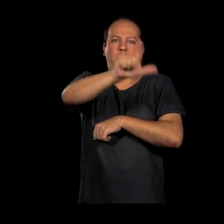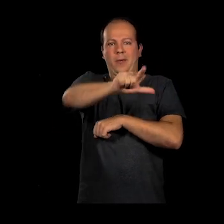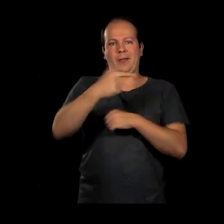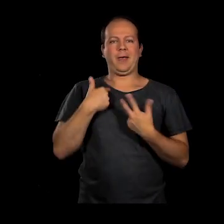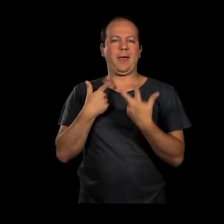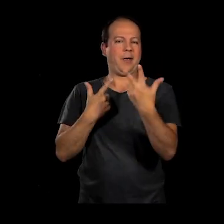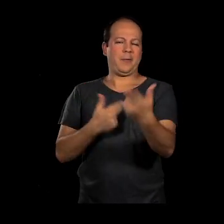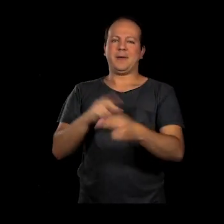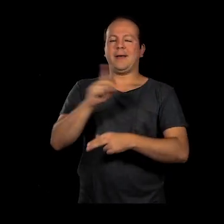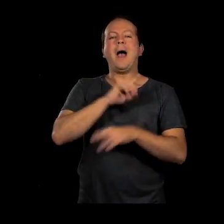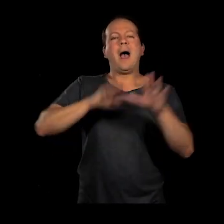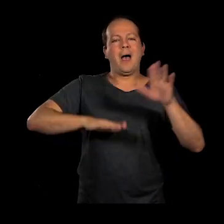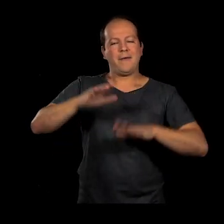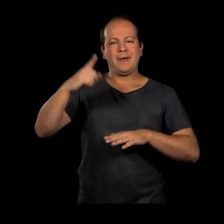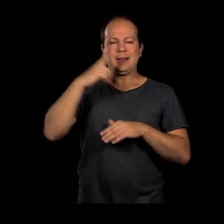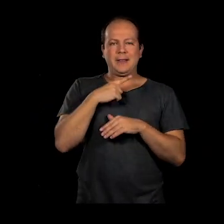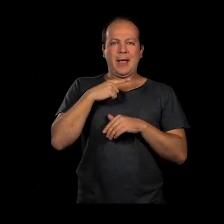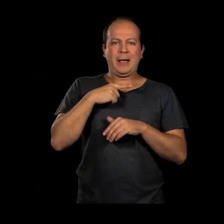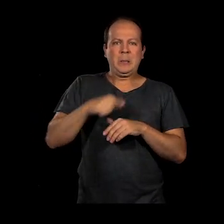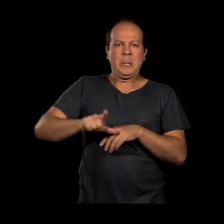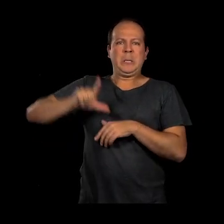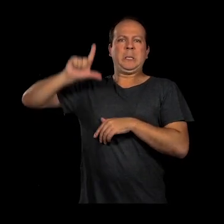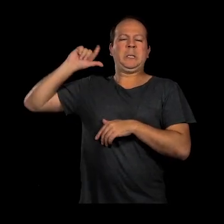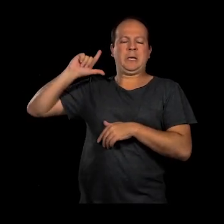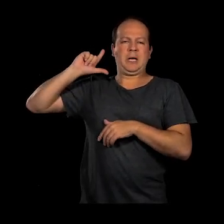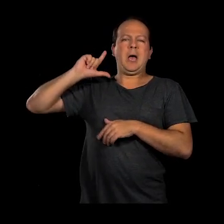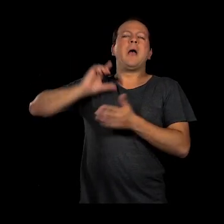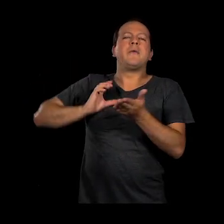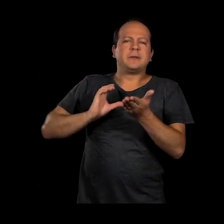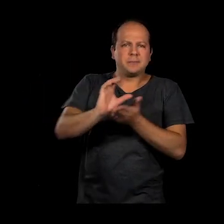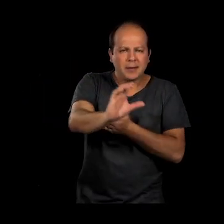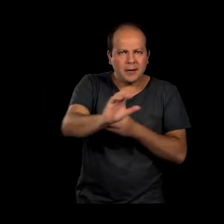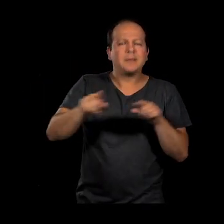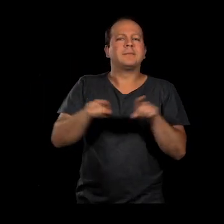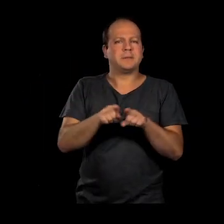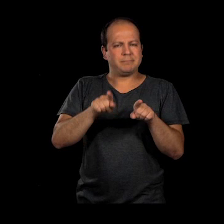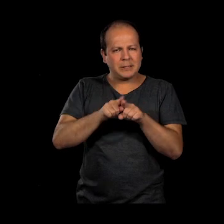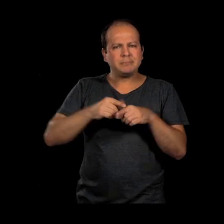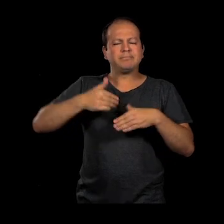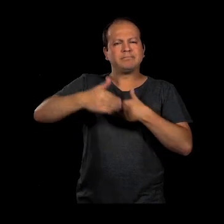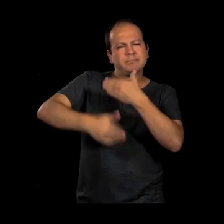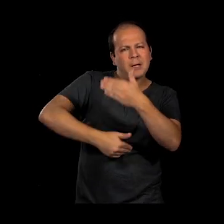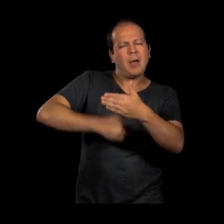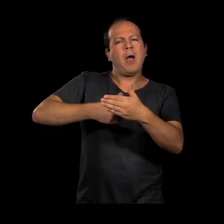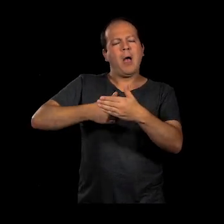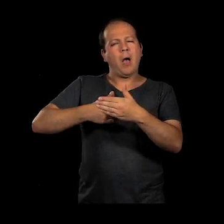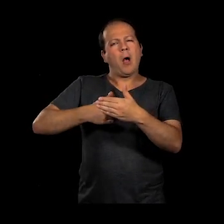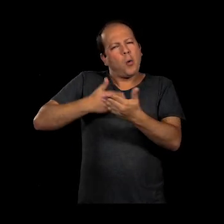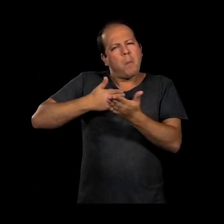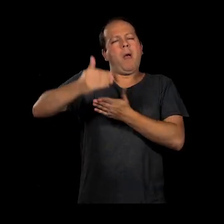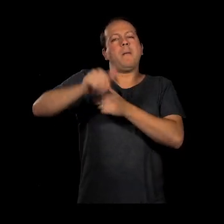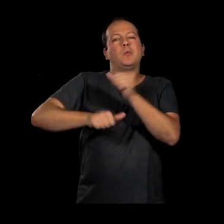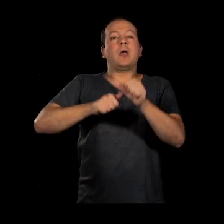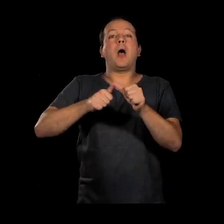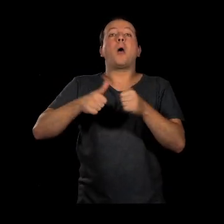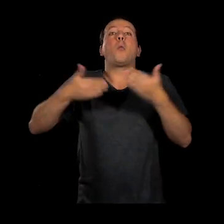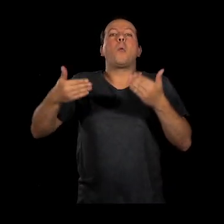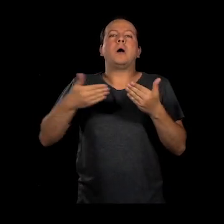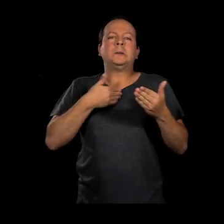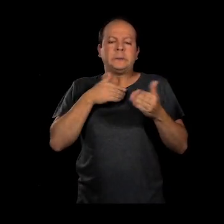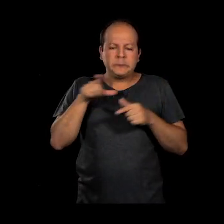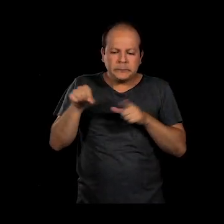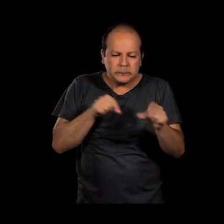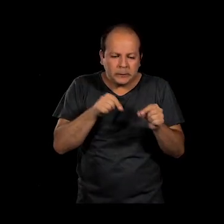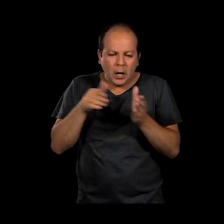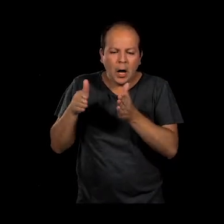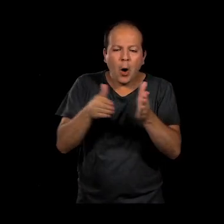porque muitas vezes você tem que dar passos para trás. Há um investimento e isso começa a mudar um pouco qual o caminho, né, para onde